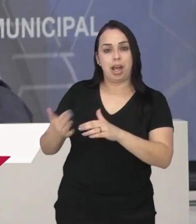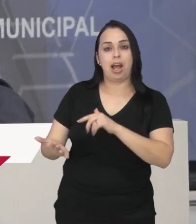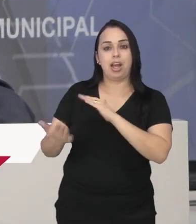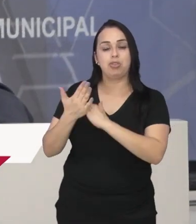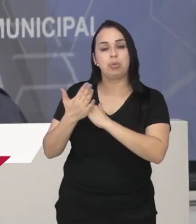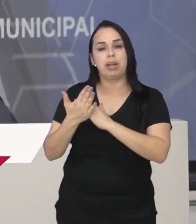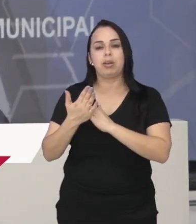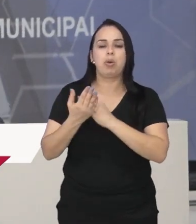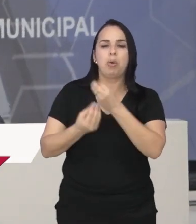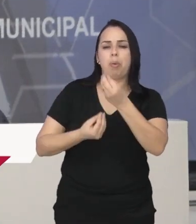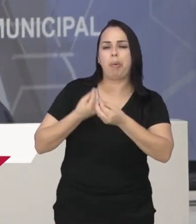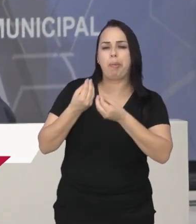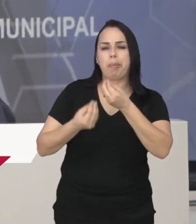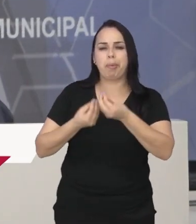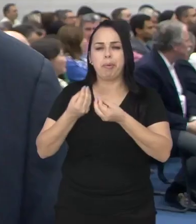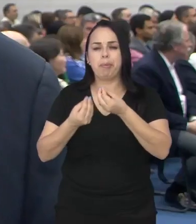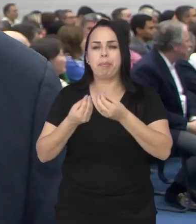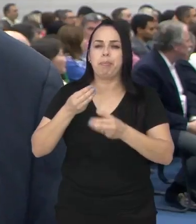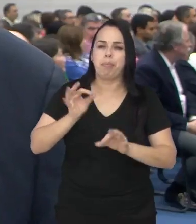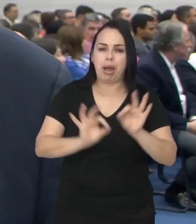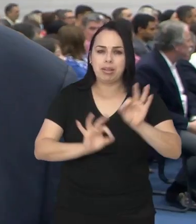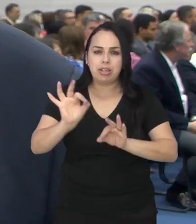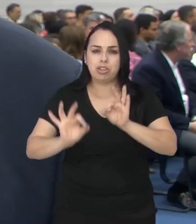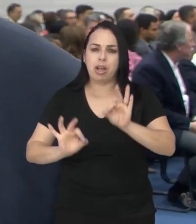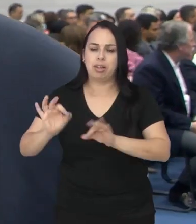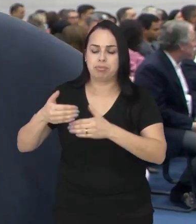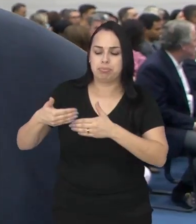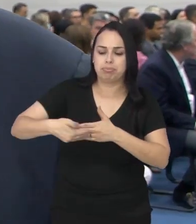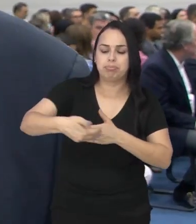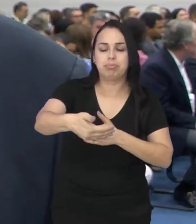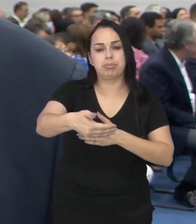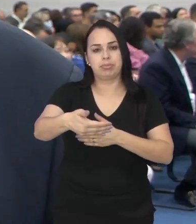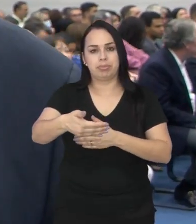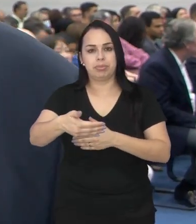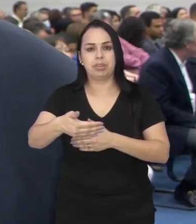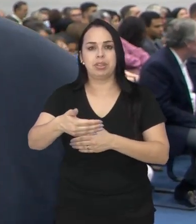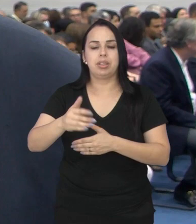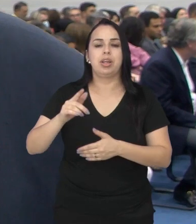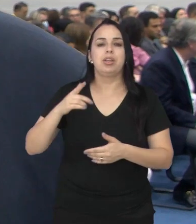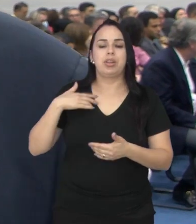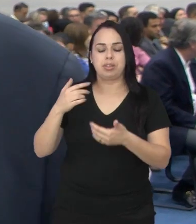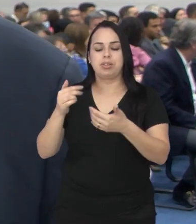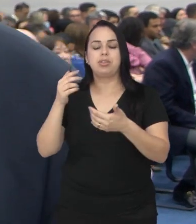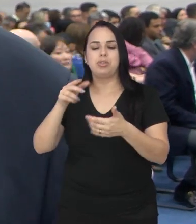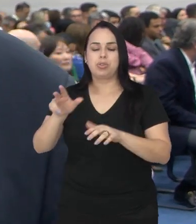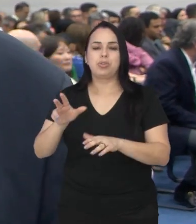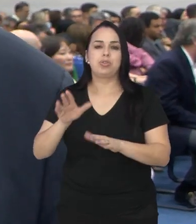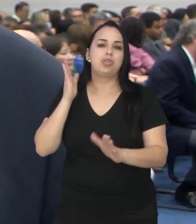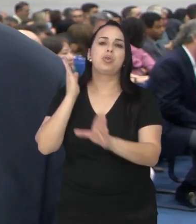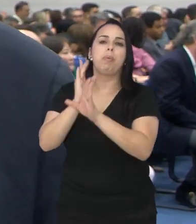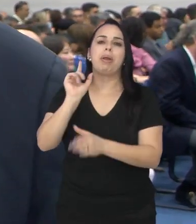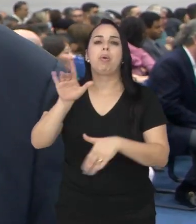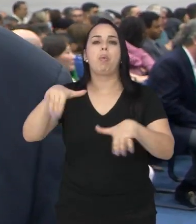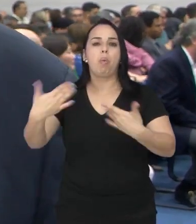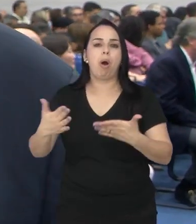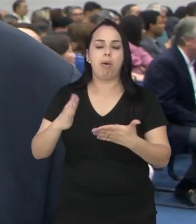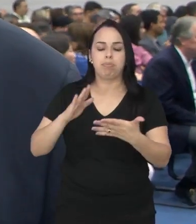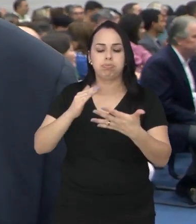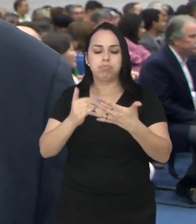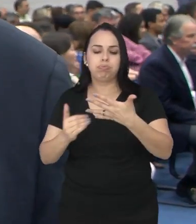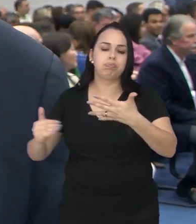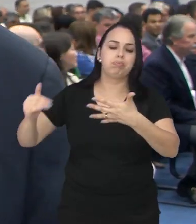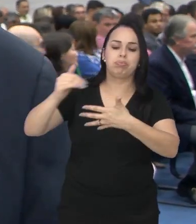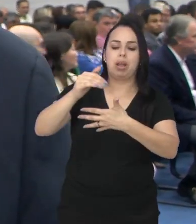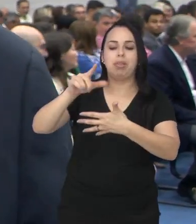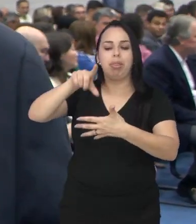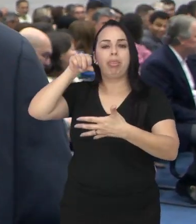material ajuda no planejamento e na gestão. Primeiro que esses dados nos ajudam a elegermos prioridade para que a gente possa ter ações muito mais